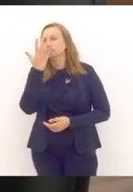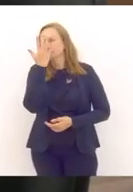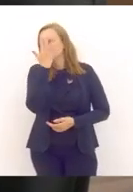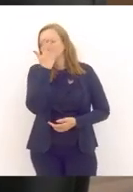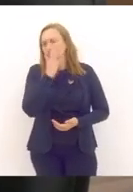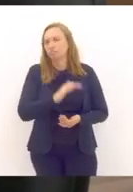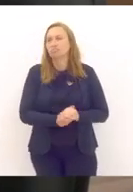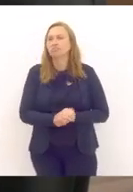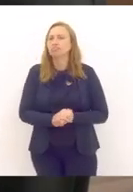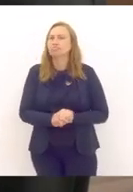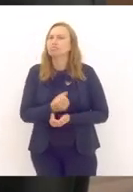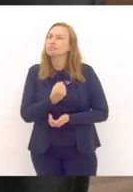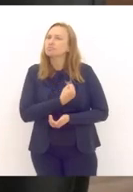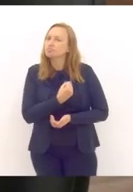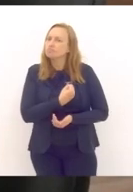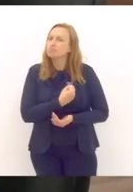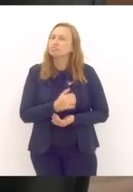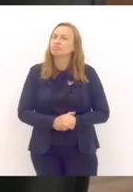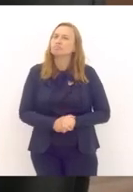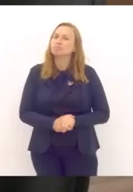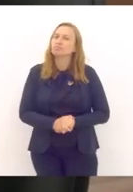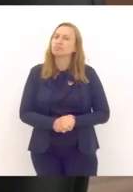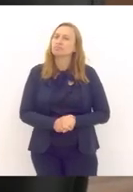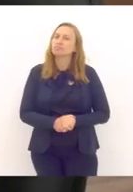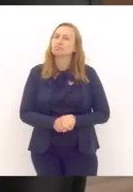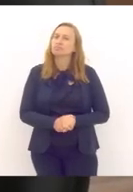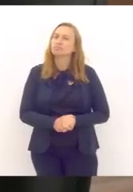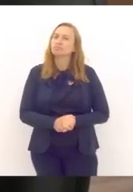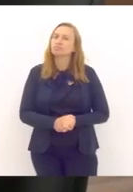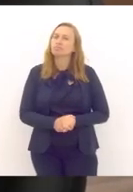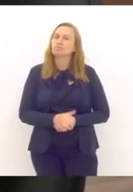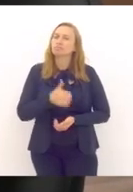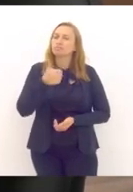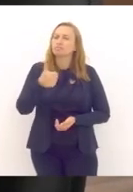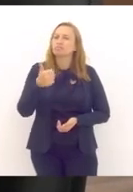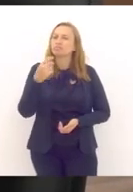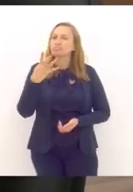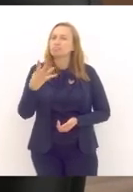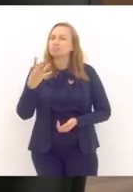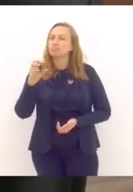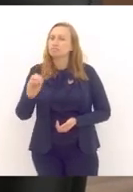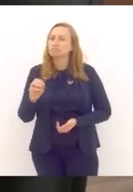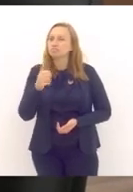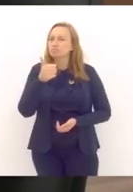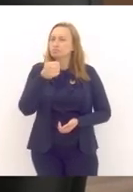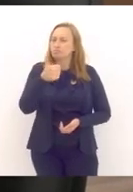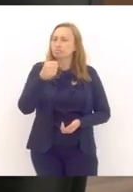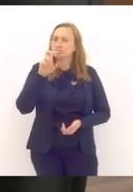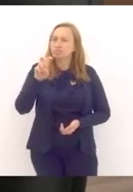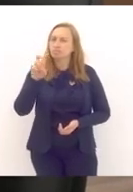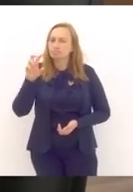esse número ele foi consolidado em torno de 140, 150 milhões.